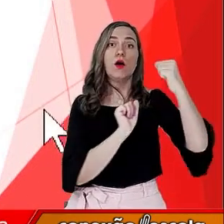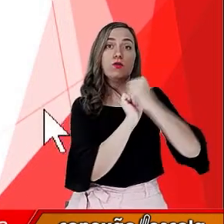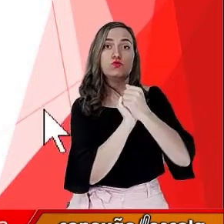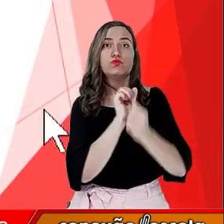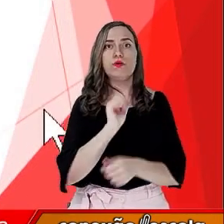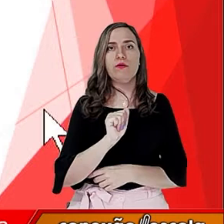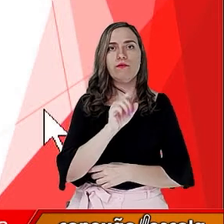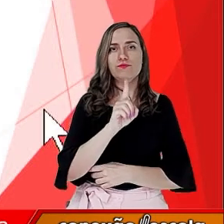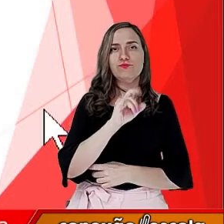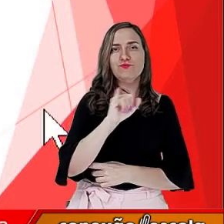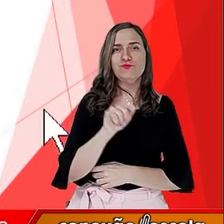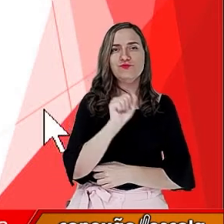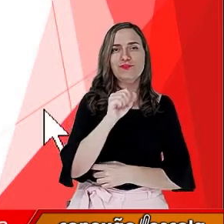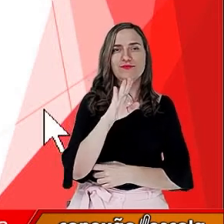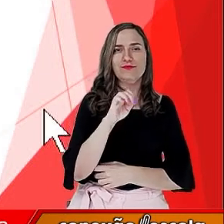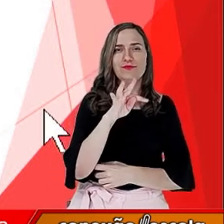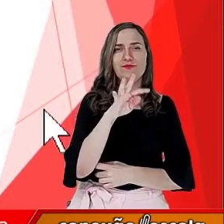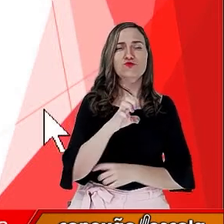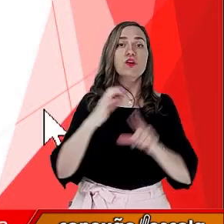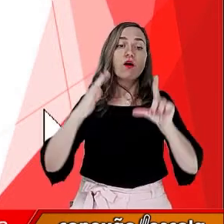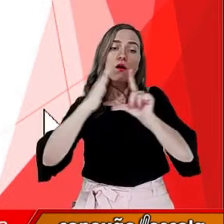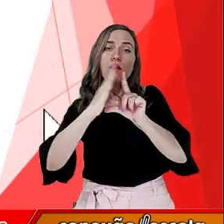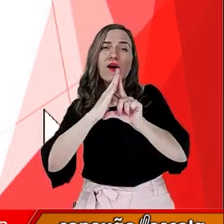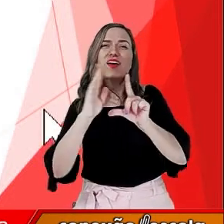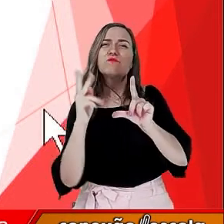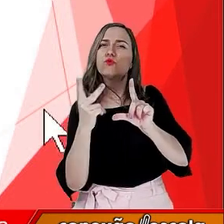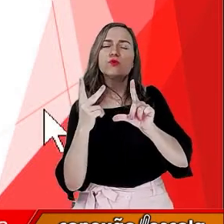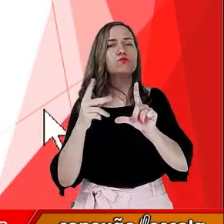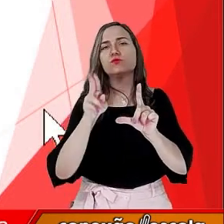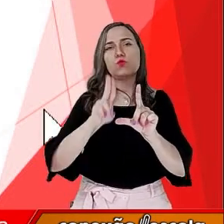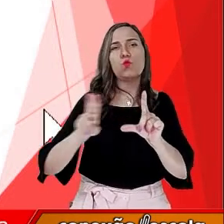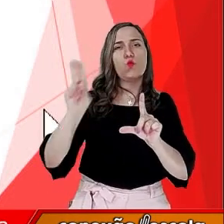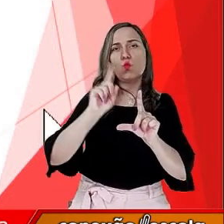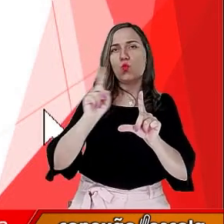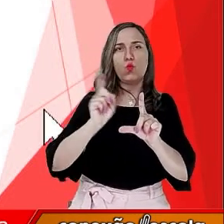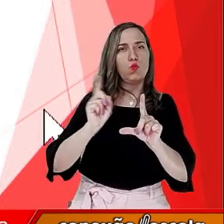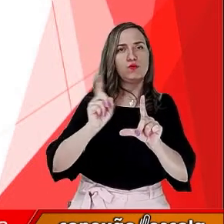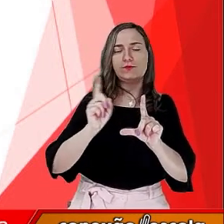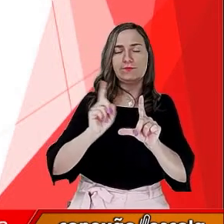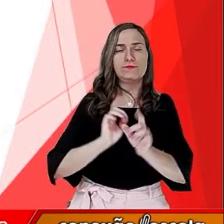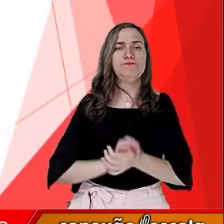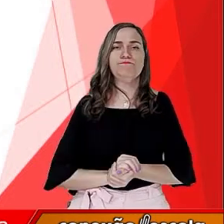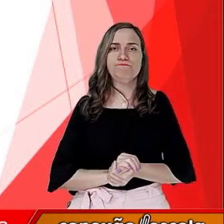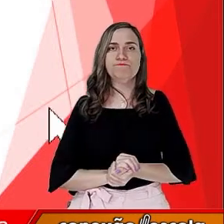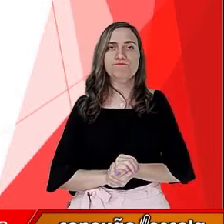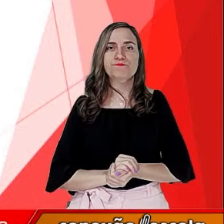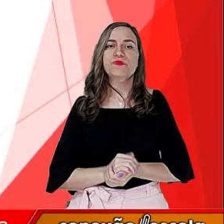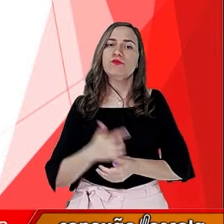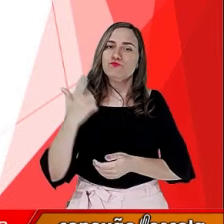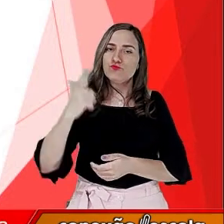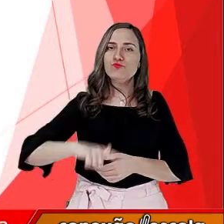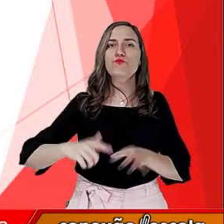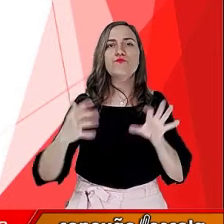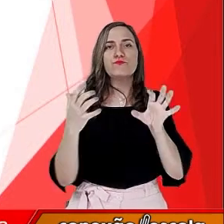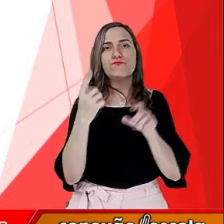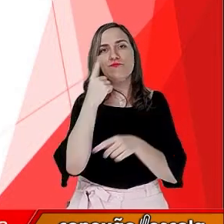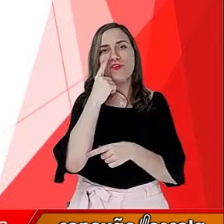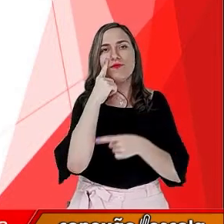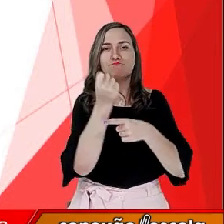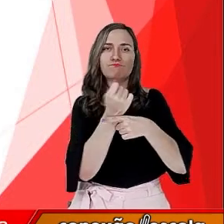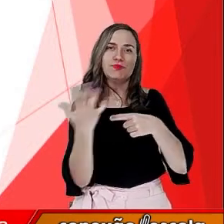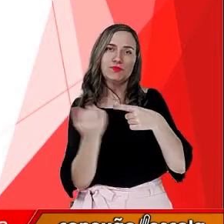cateto oposto e o cateto adjacente. Então, nós vamos repetir os procedimentos já realizados anteriormente, só que